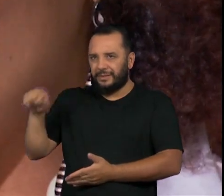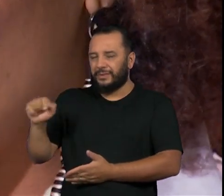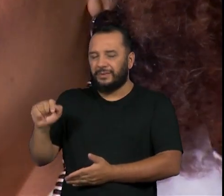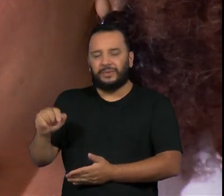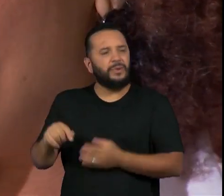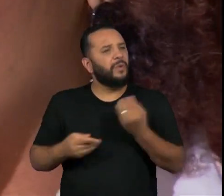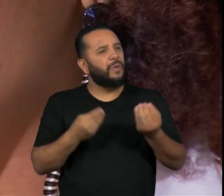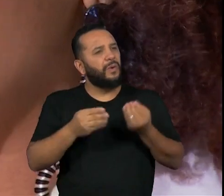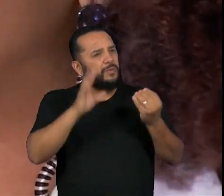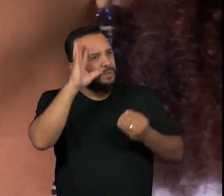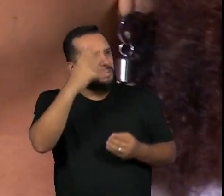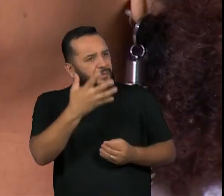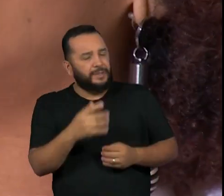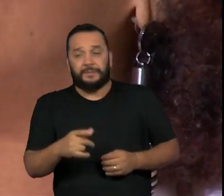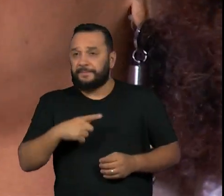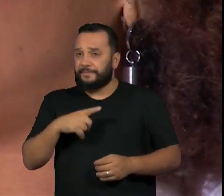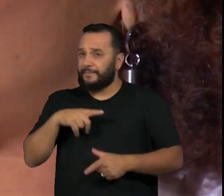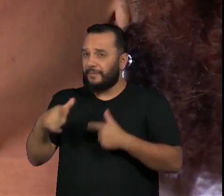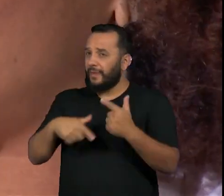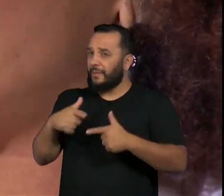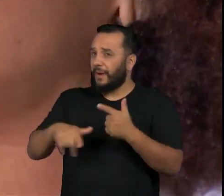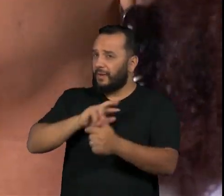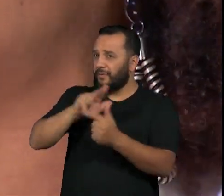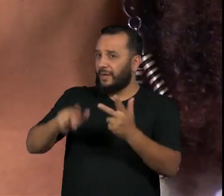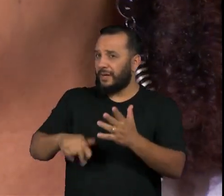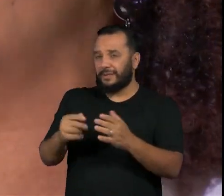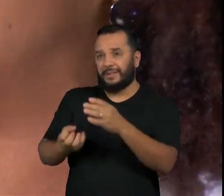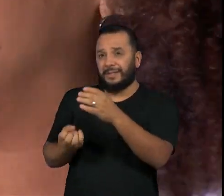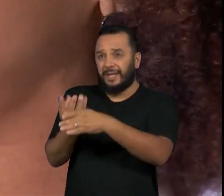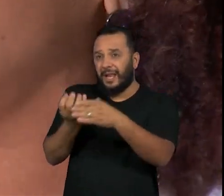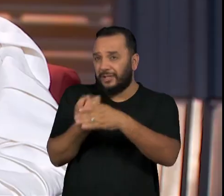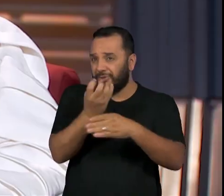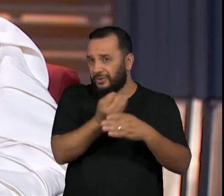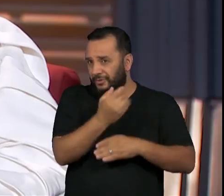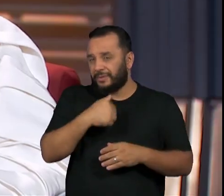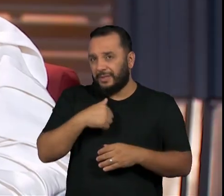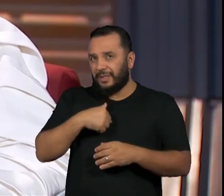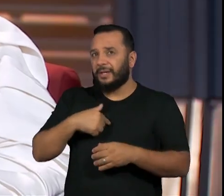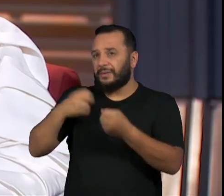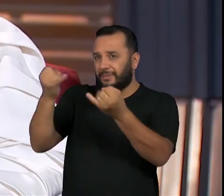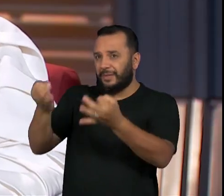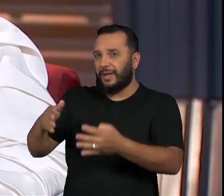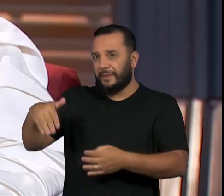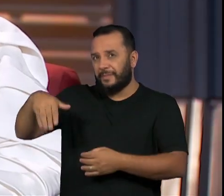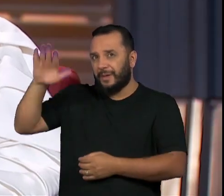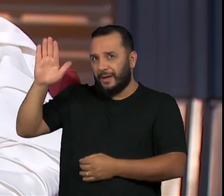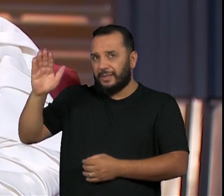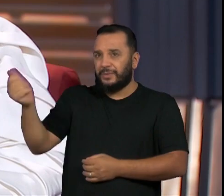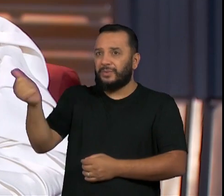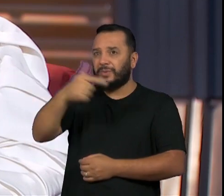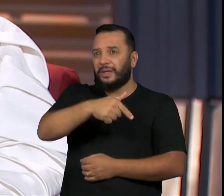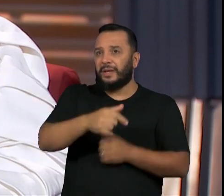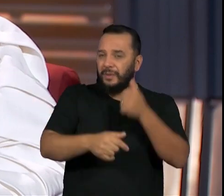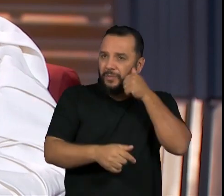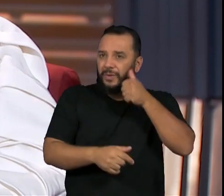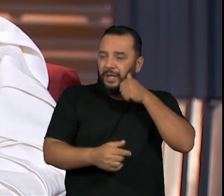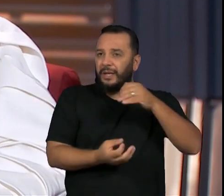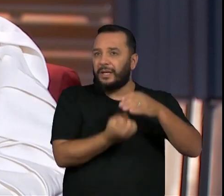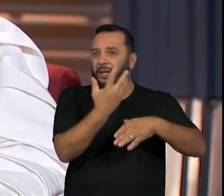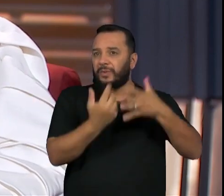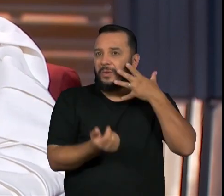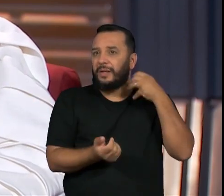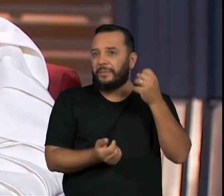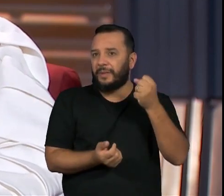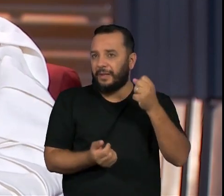São muitos trabalhos, especialmente os trabalhos criativos, que eu preciso explicar mais do que uma criadora branca deveria. E agora eu